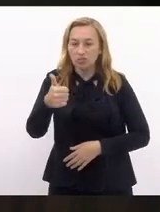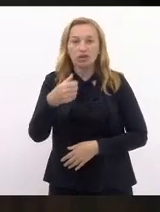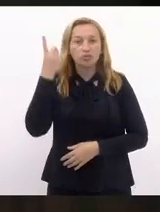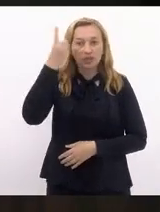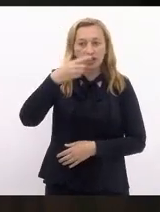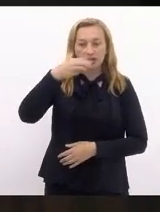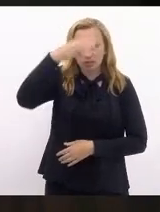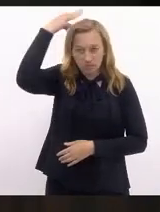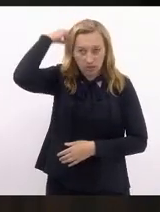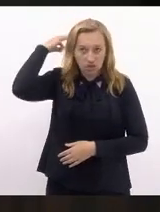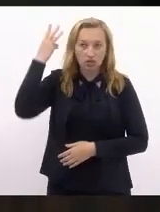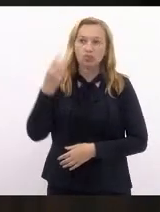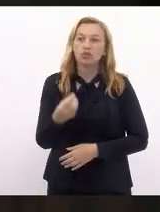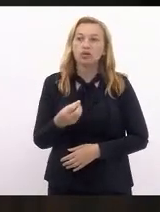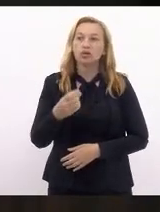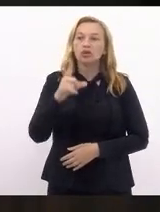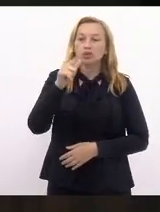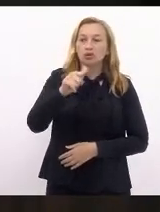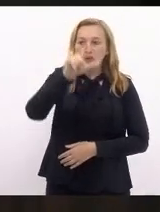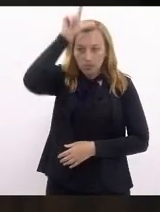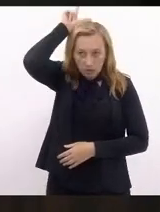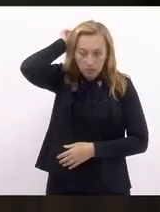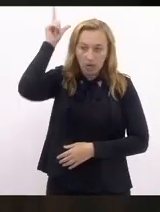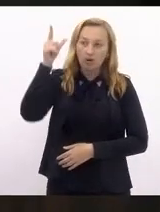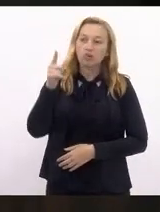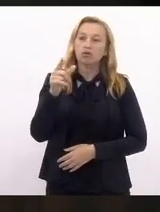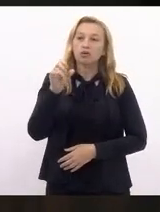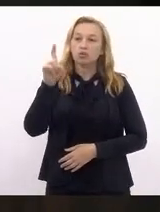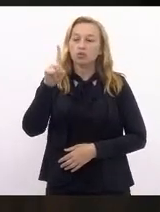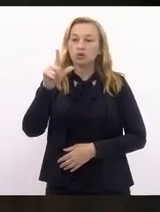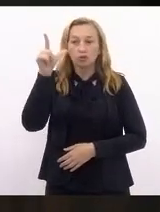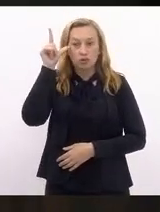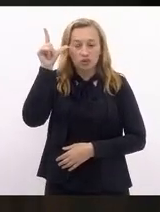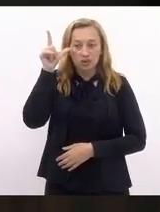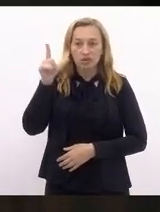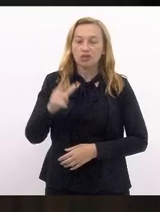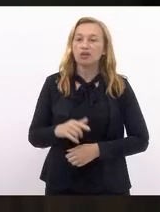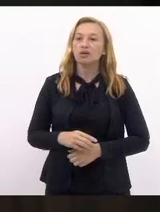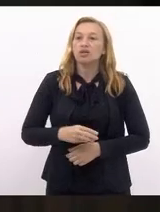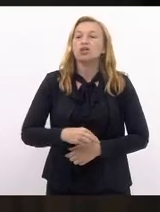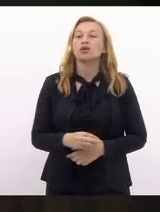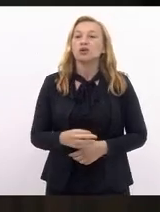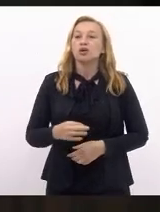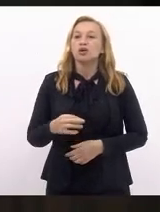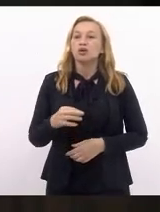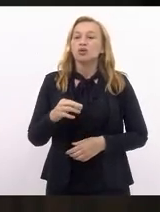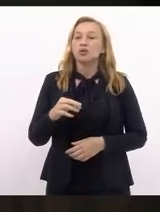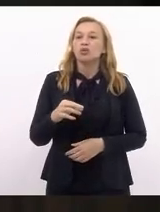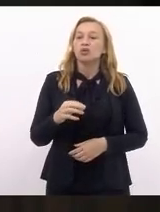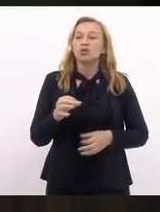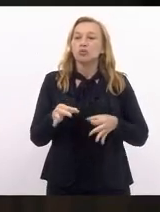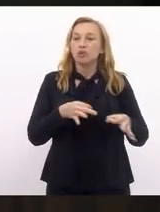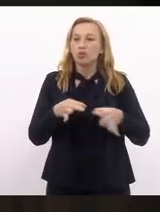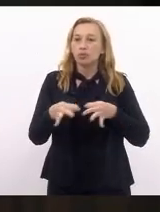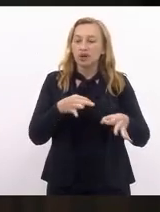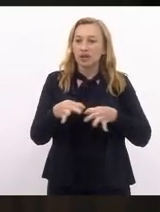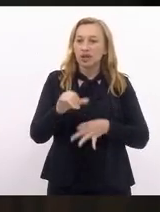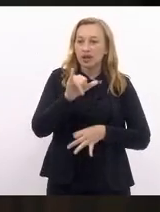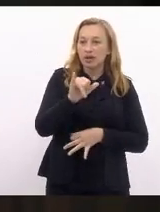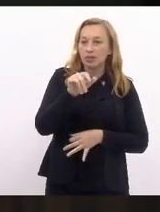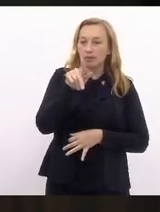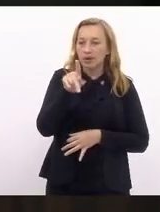Pacheco dos deputados mais partículas de Paulo cima do início estabelece o programa recupera IPVA